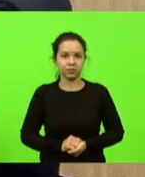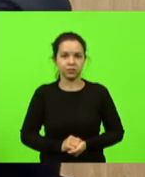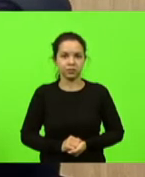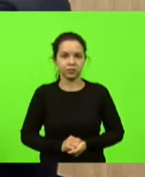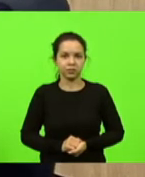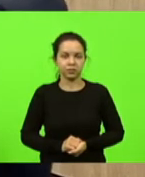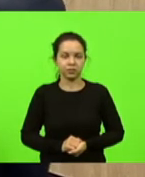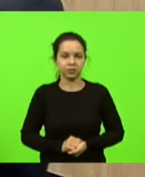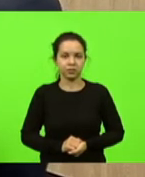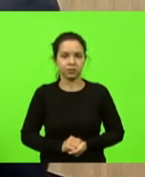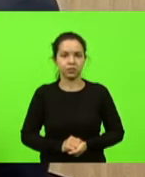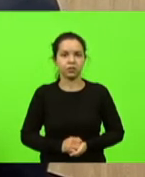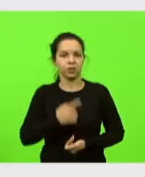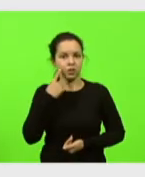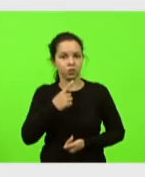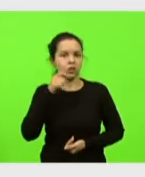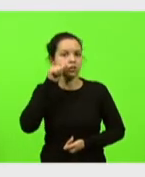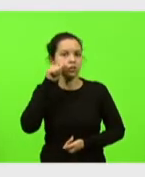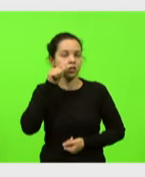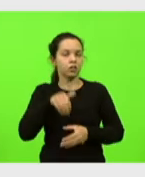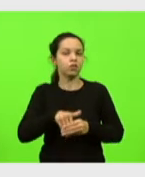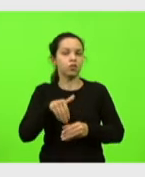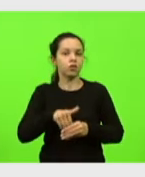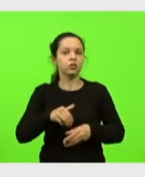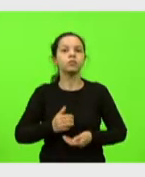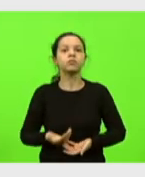Como vota a deputada Ana Campagnolo?